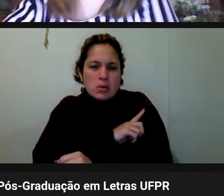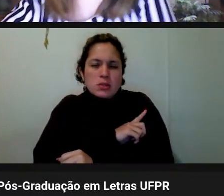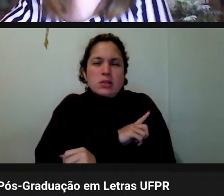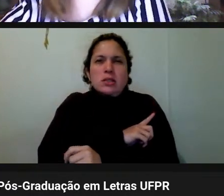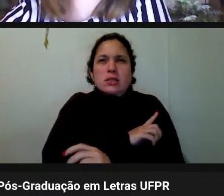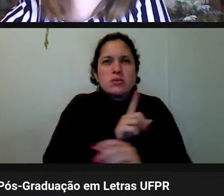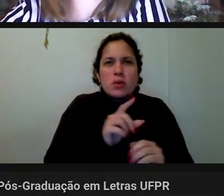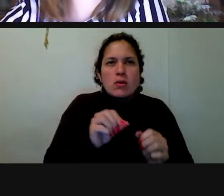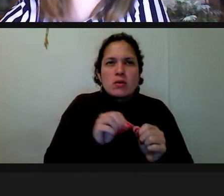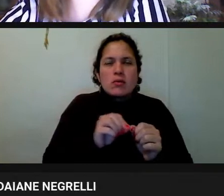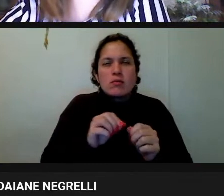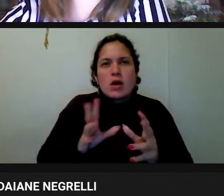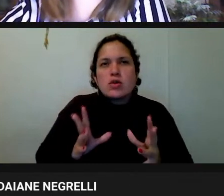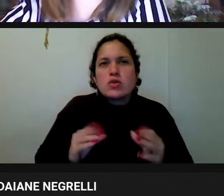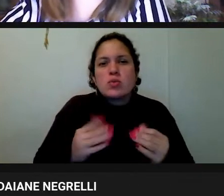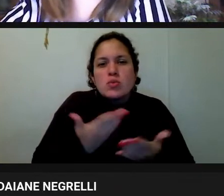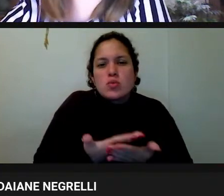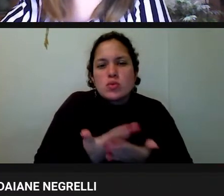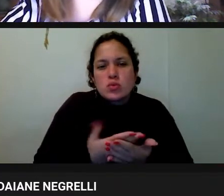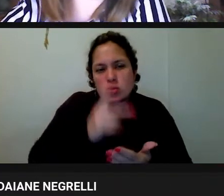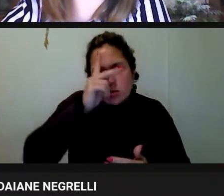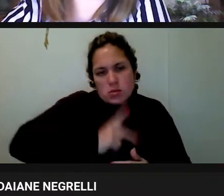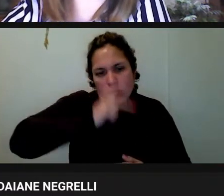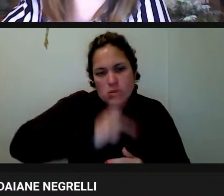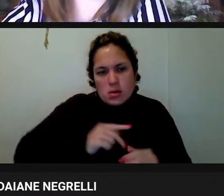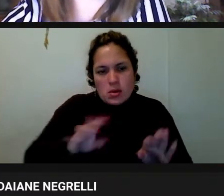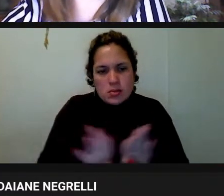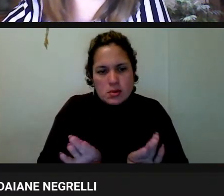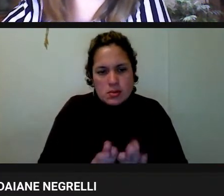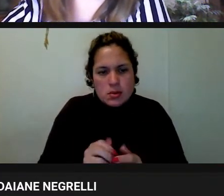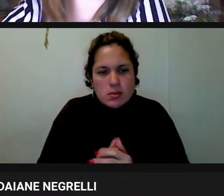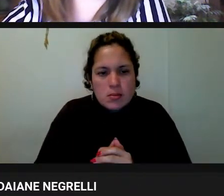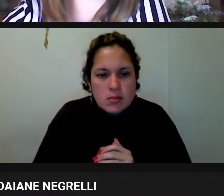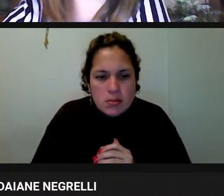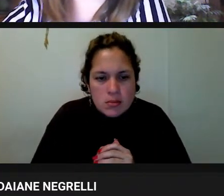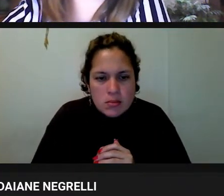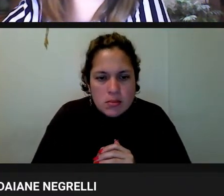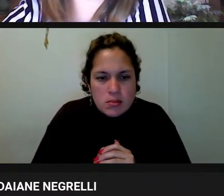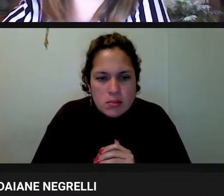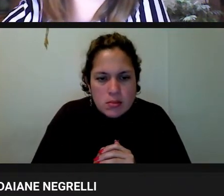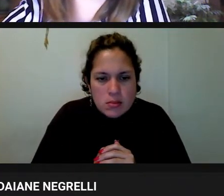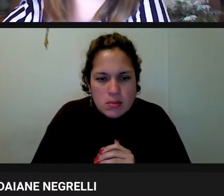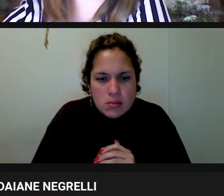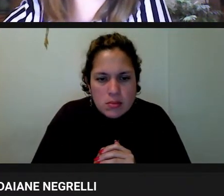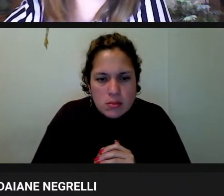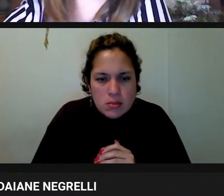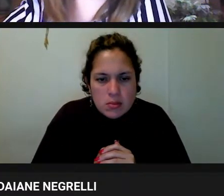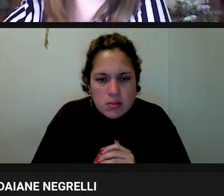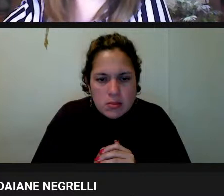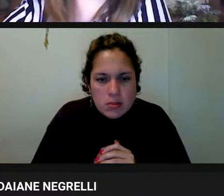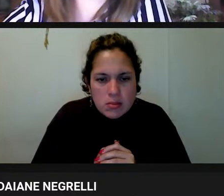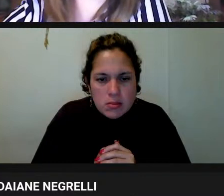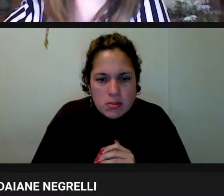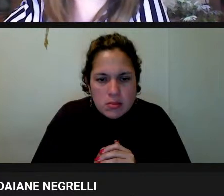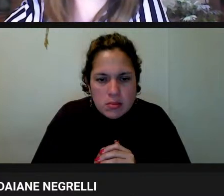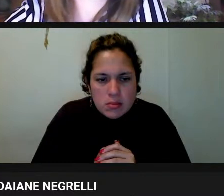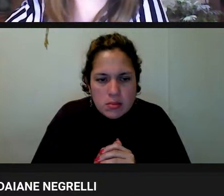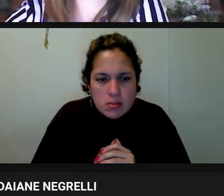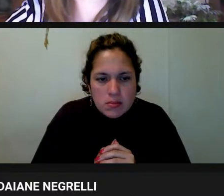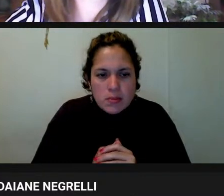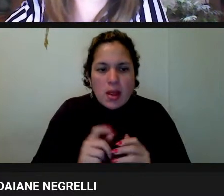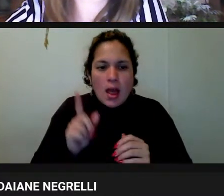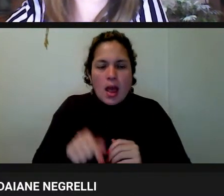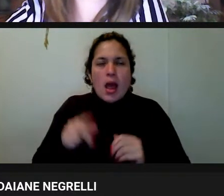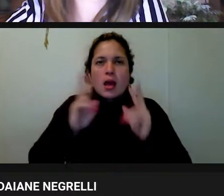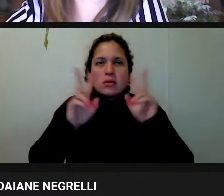muito. Tak, to jest na pewno temat wart badań jeszcze i exploração. Que certamente esse é um tema muito